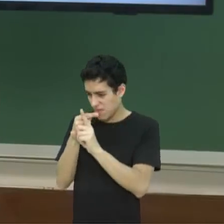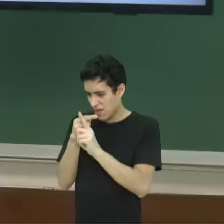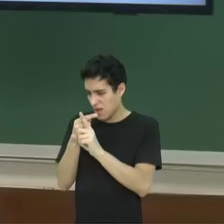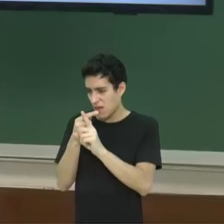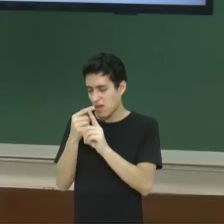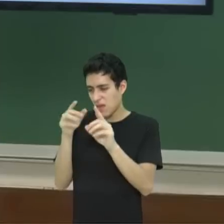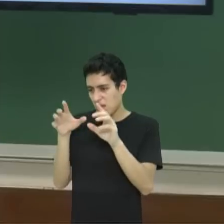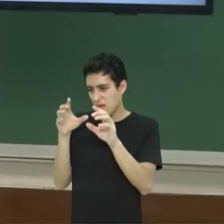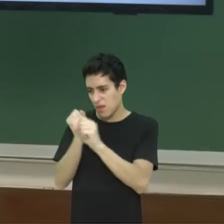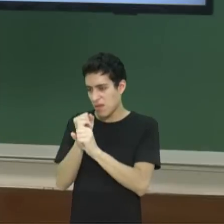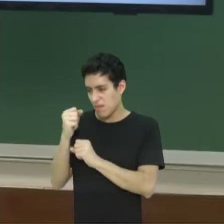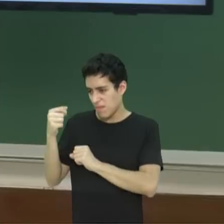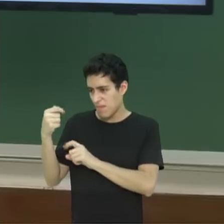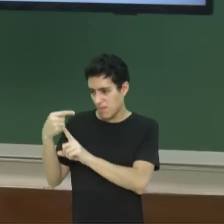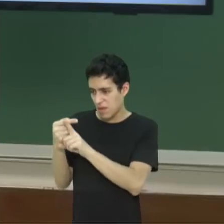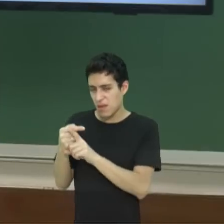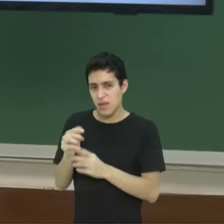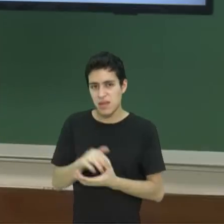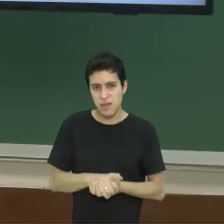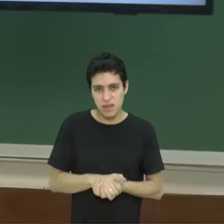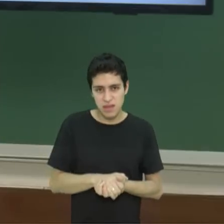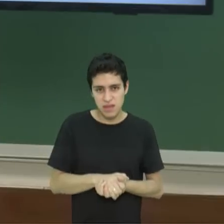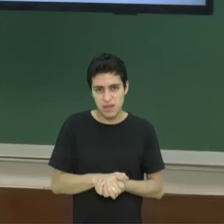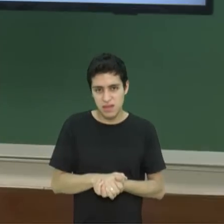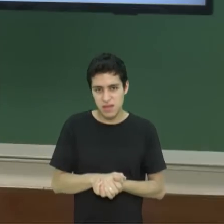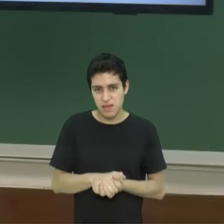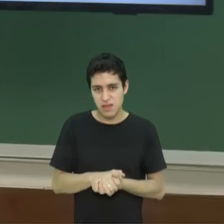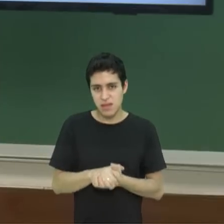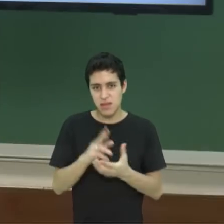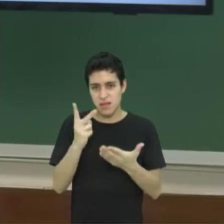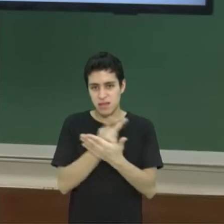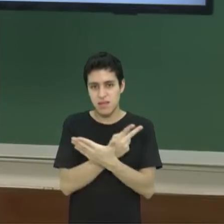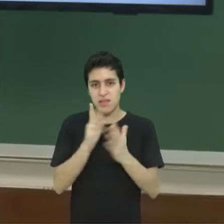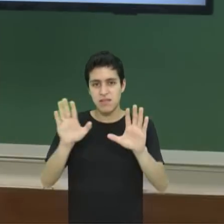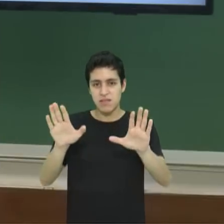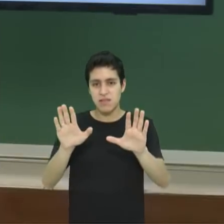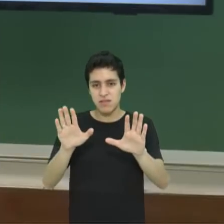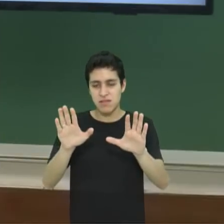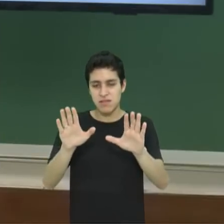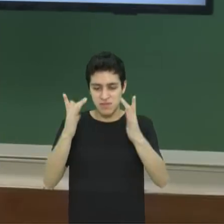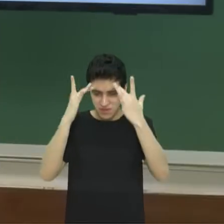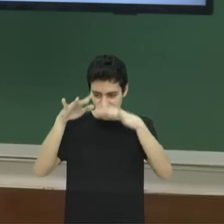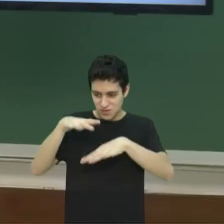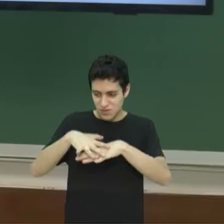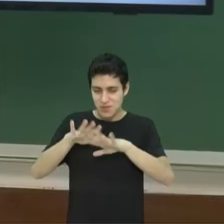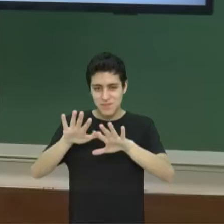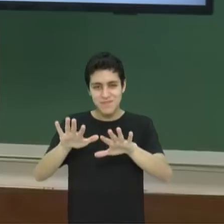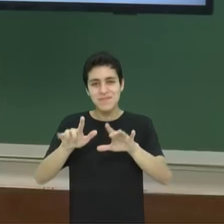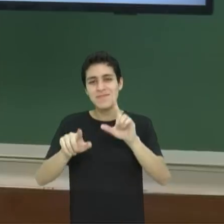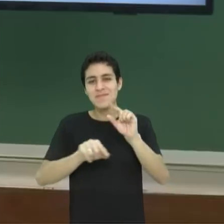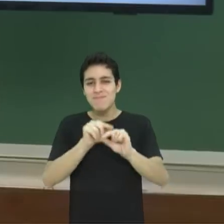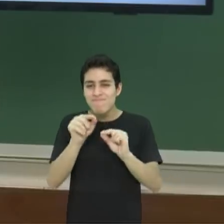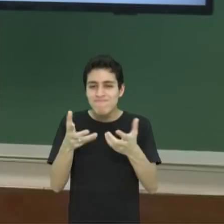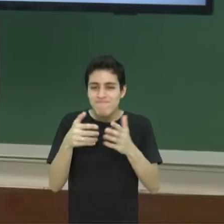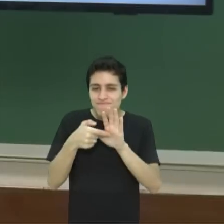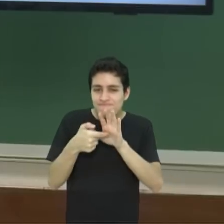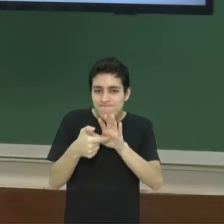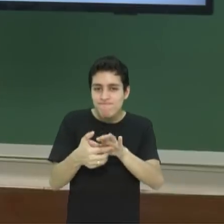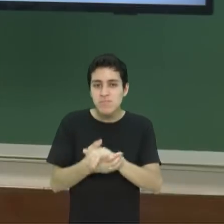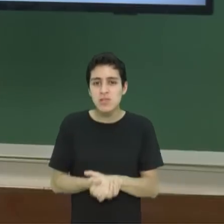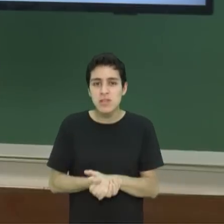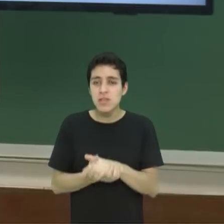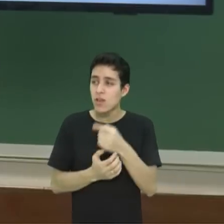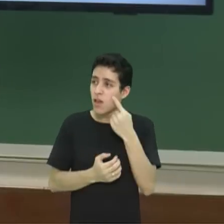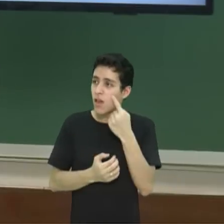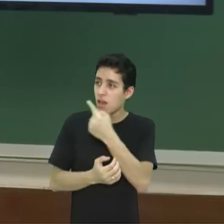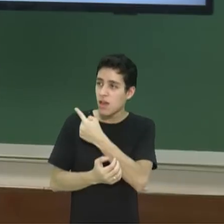Não. Mais com mais dá... Não, eu errei também, não sei muito bem de matemática. Mas aqui o que eu quero mostrar para vocês? Que